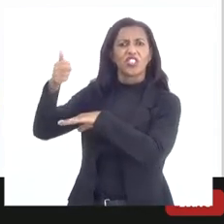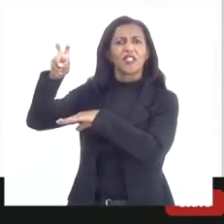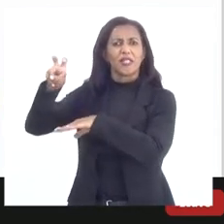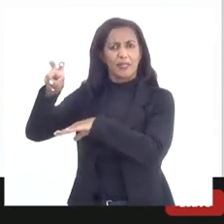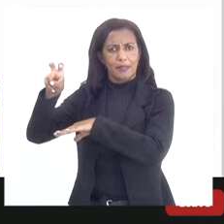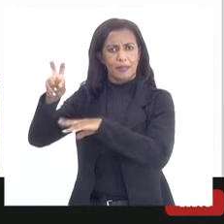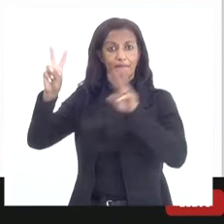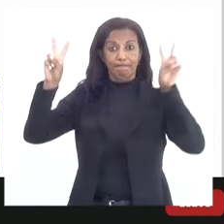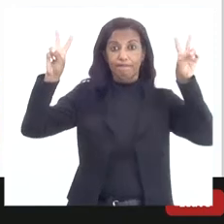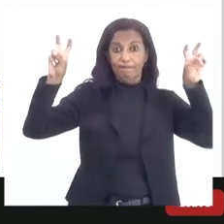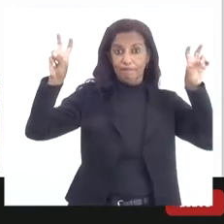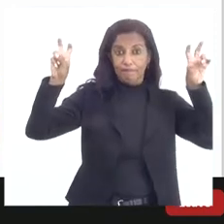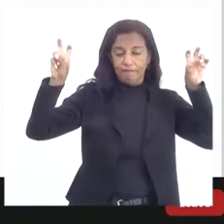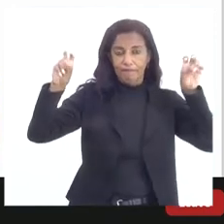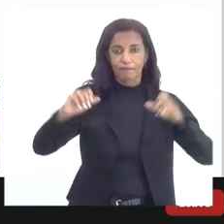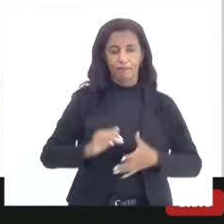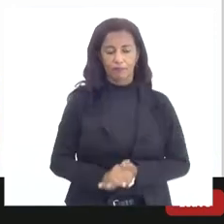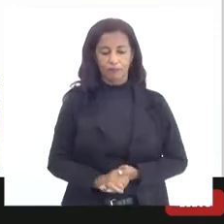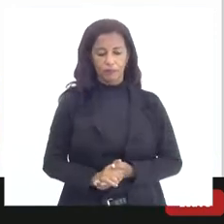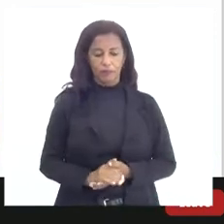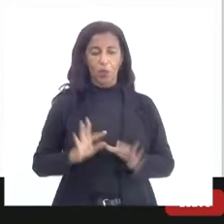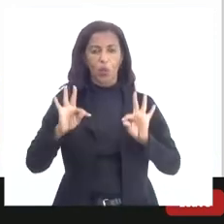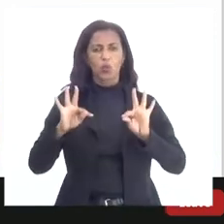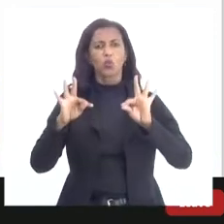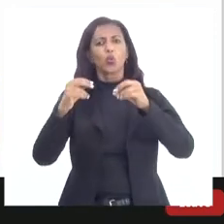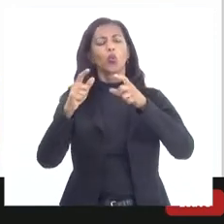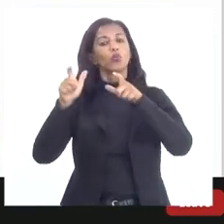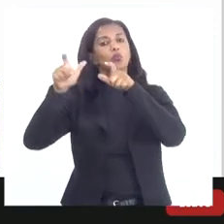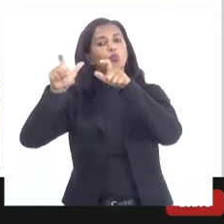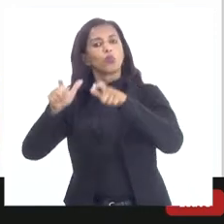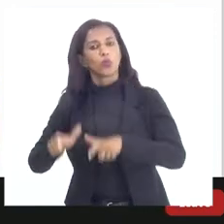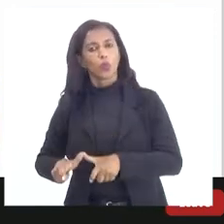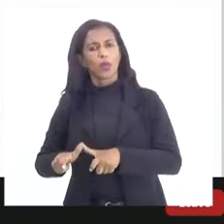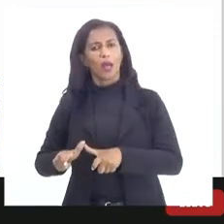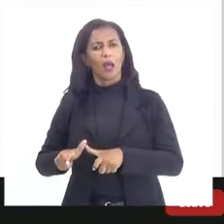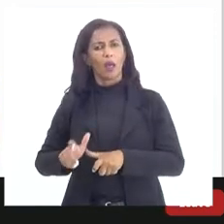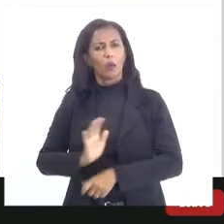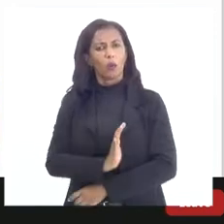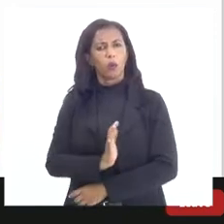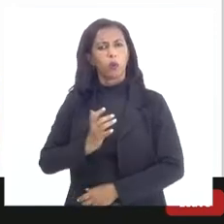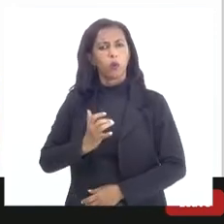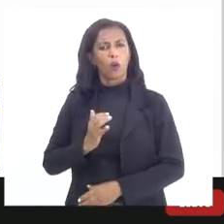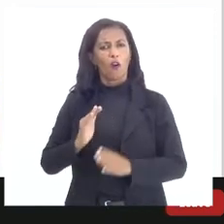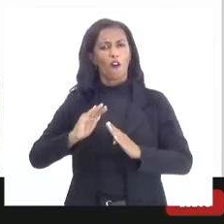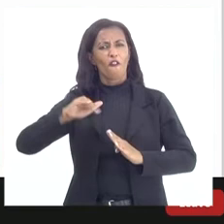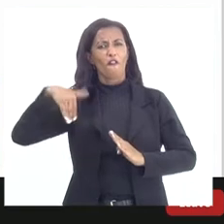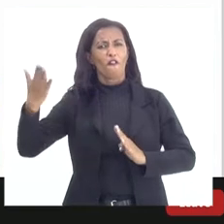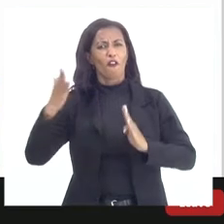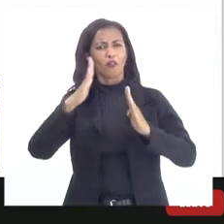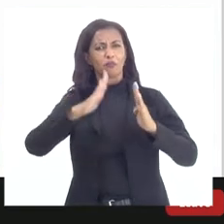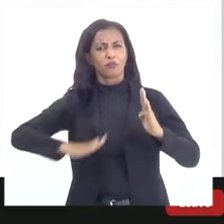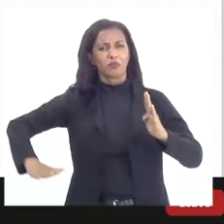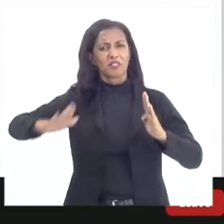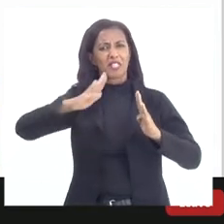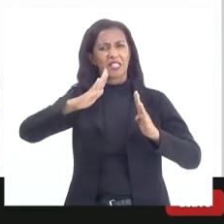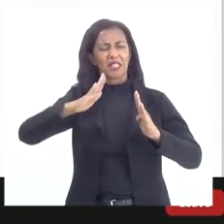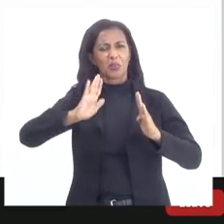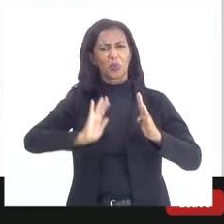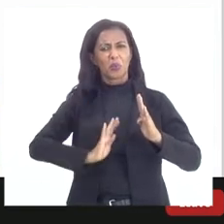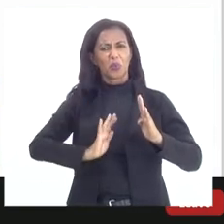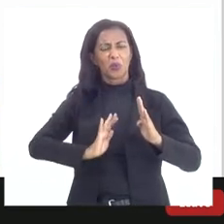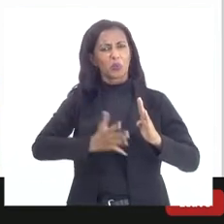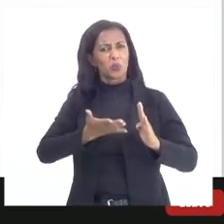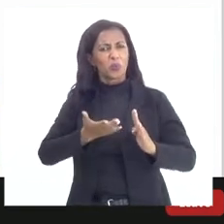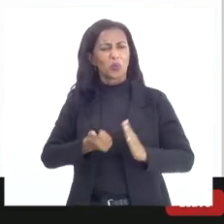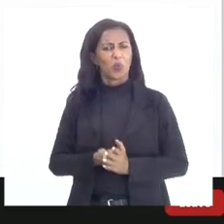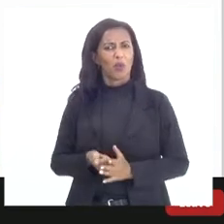Tawana: todo lugar é cruel fora do terreiro, todo lugar fora do terreiro é